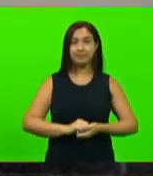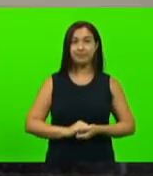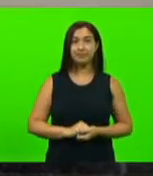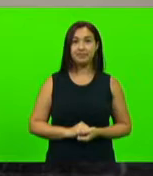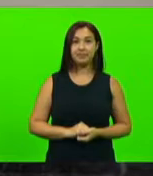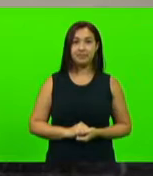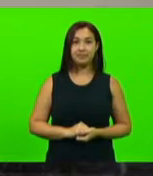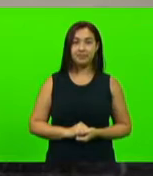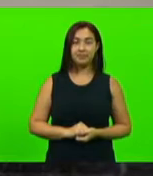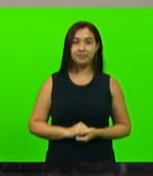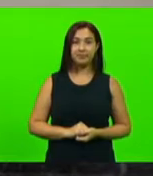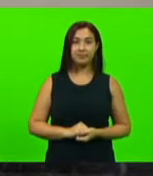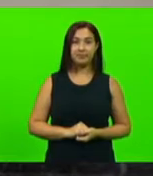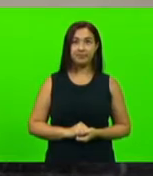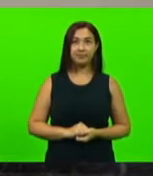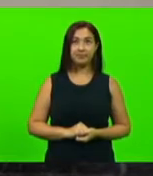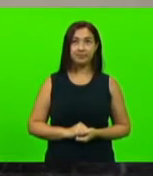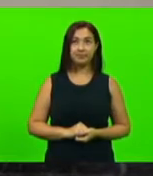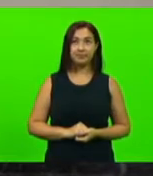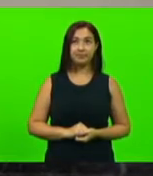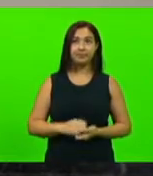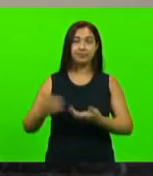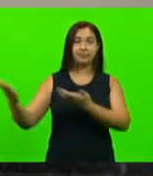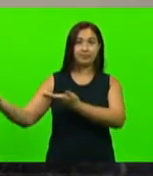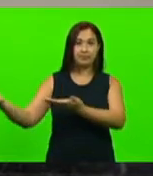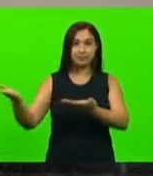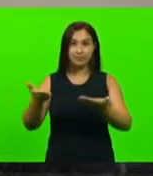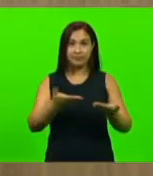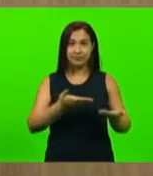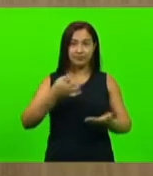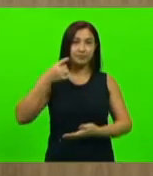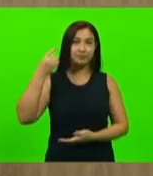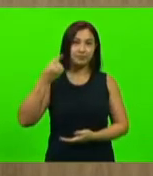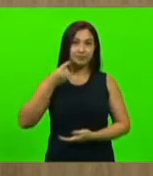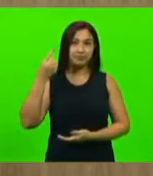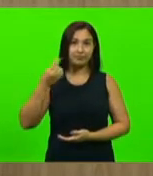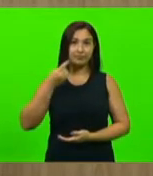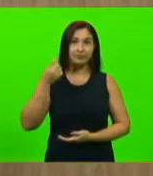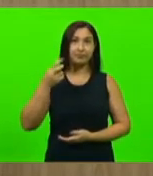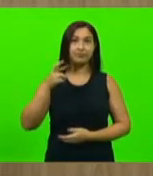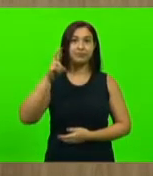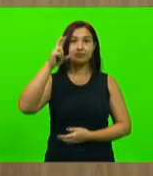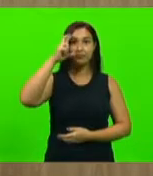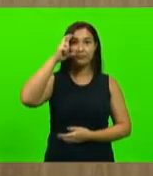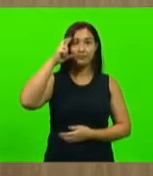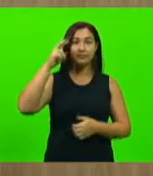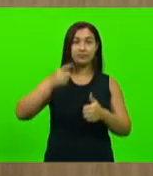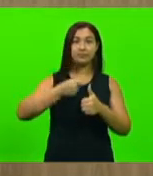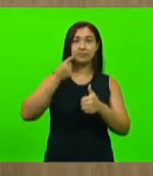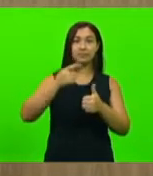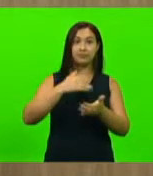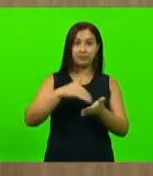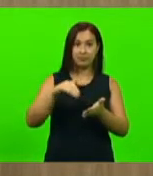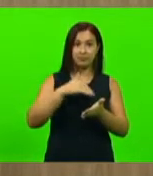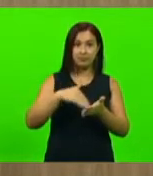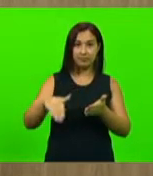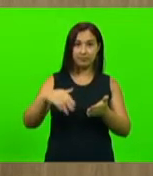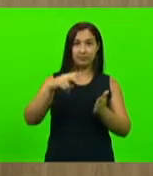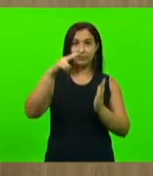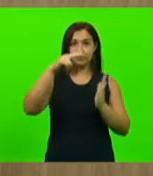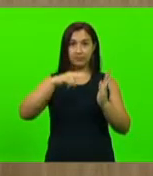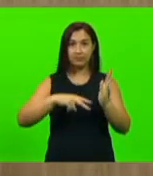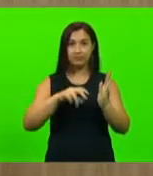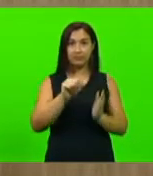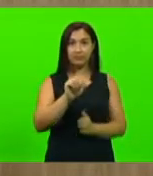presente sessão. E convido o senhor deputado Ricardo Alba, primeiro secretário, para proceder